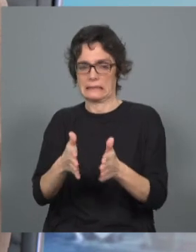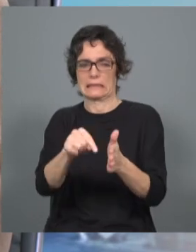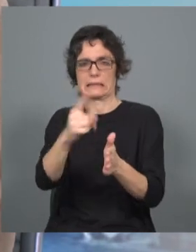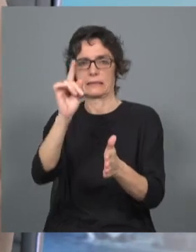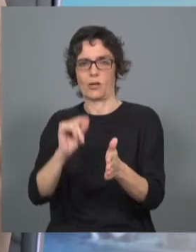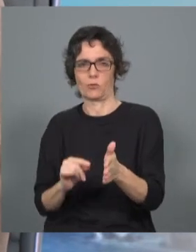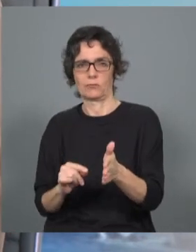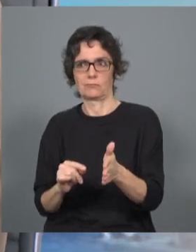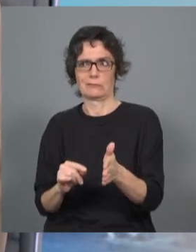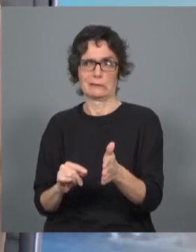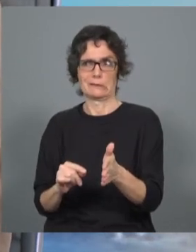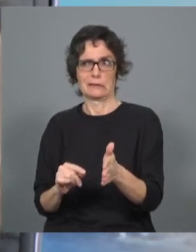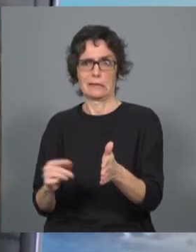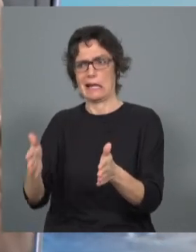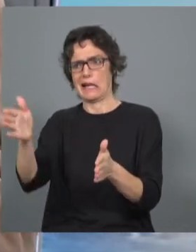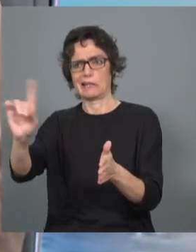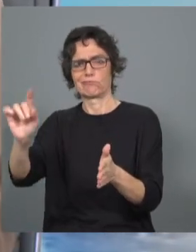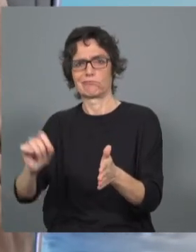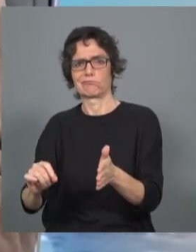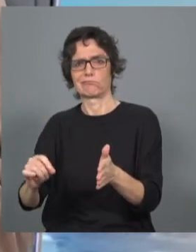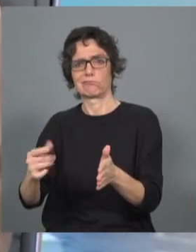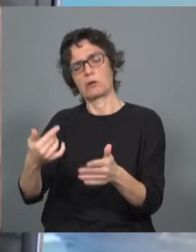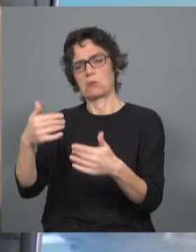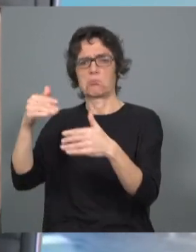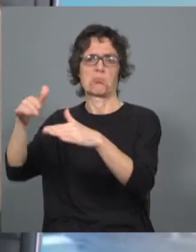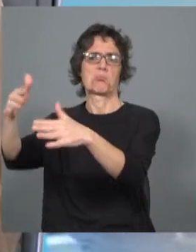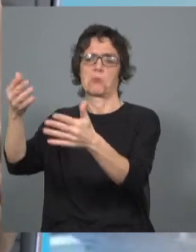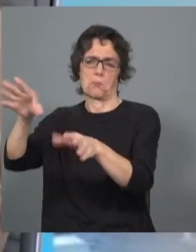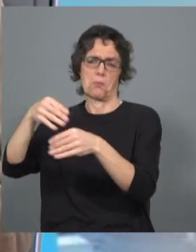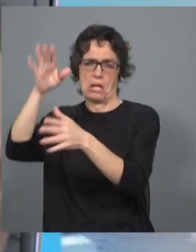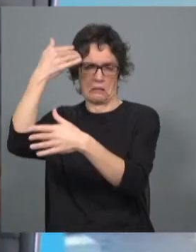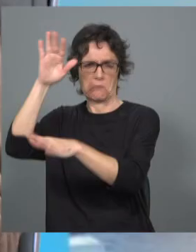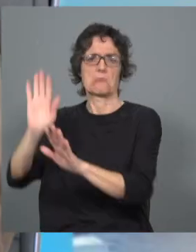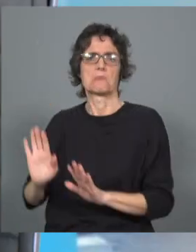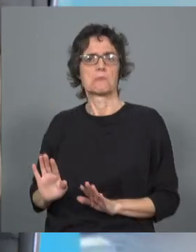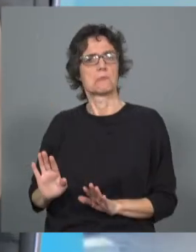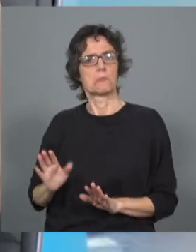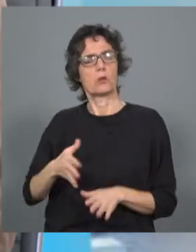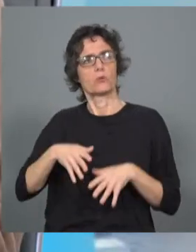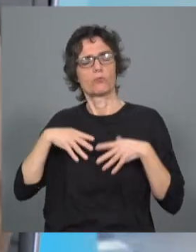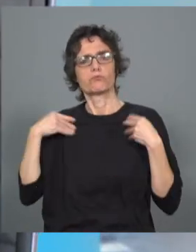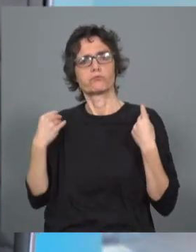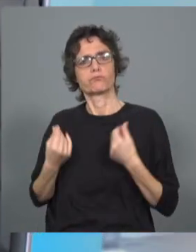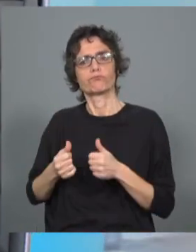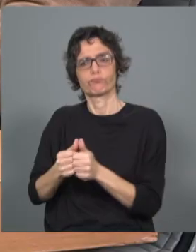e para esse lado não há caminho, pronto, agora ficam assim, assumem e estão em comunhão de espírito, o